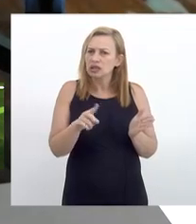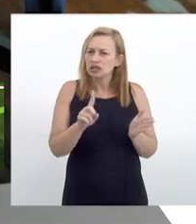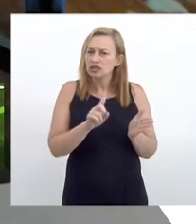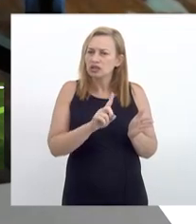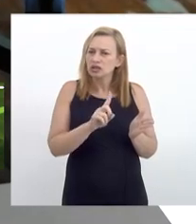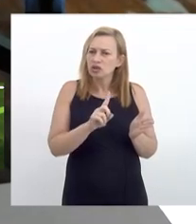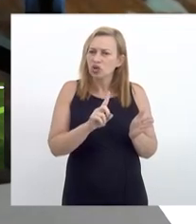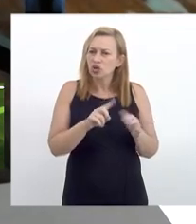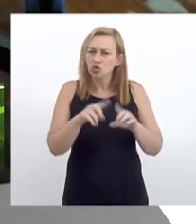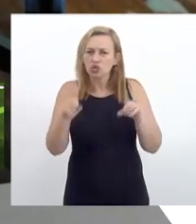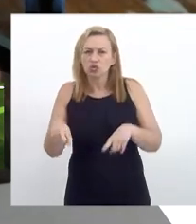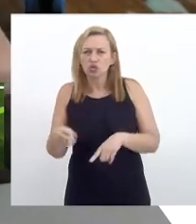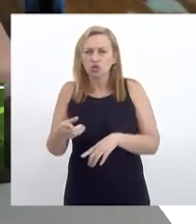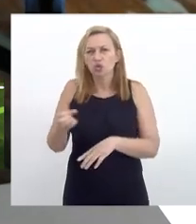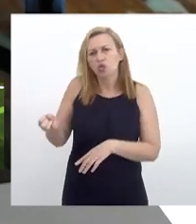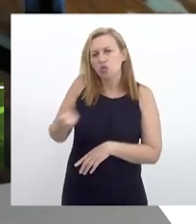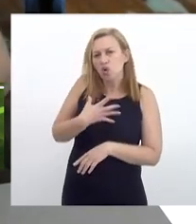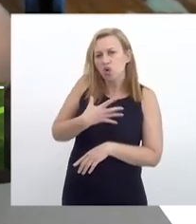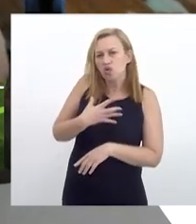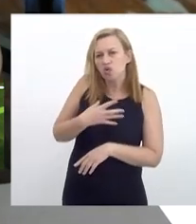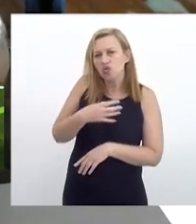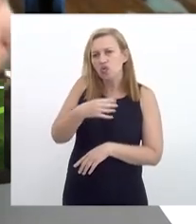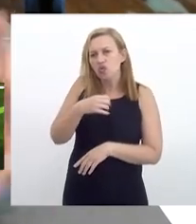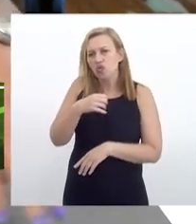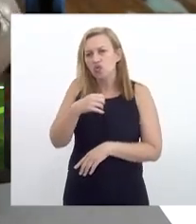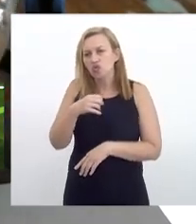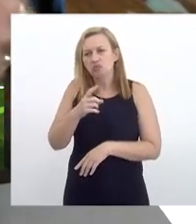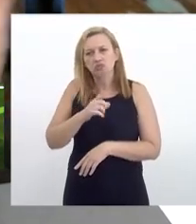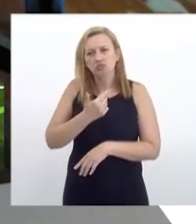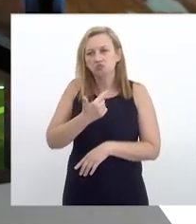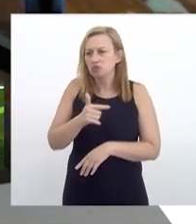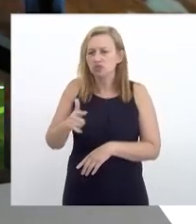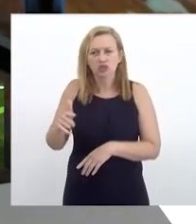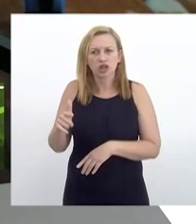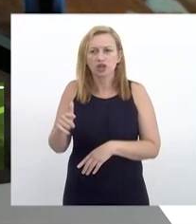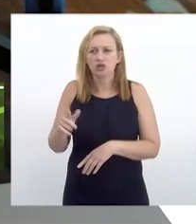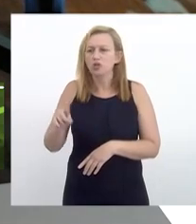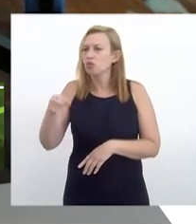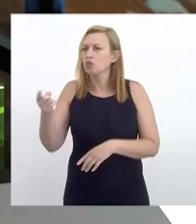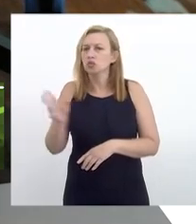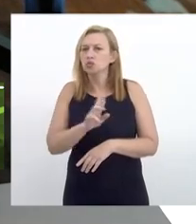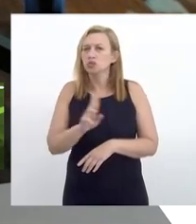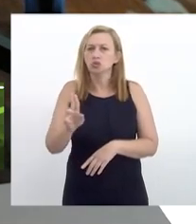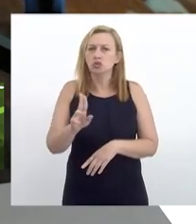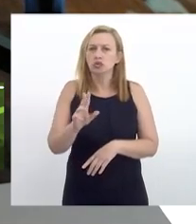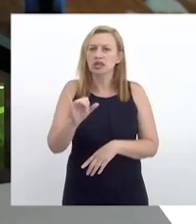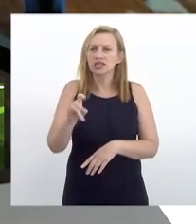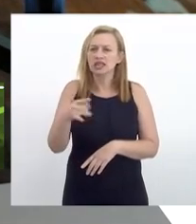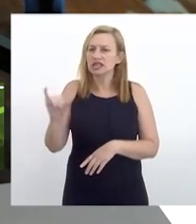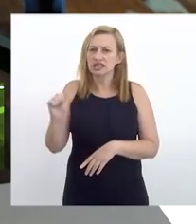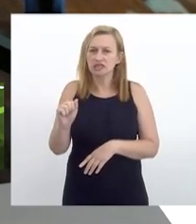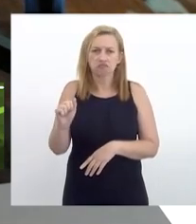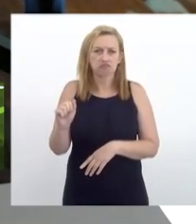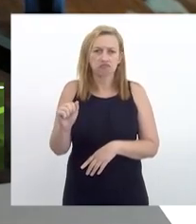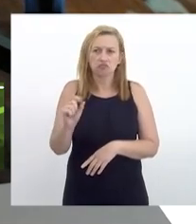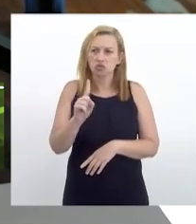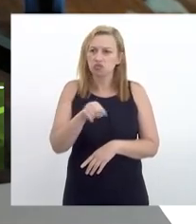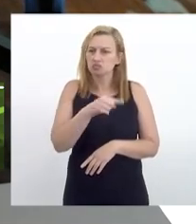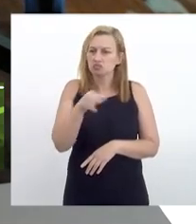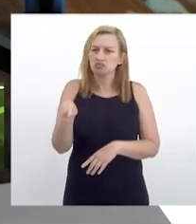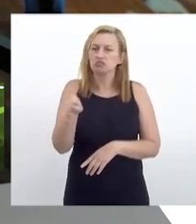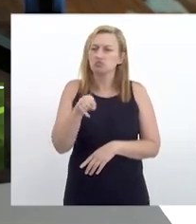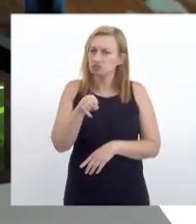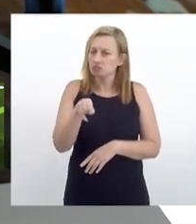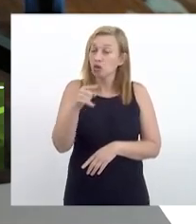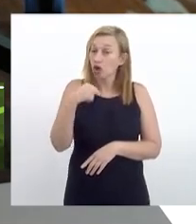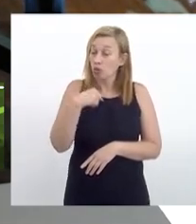Têm essa possibilidade De uma licença Capacitação Com outro nome Qualquer Porque foi Riscado aqui